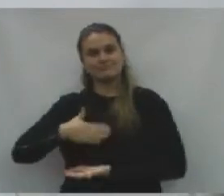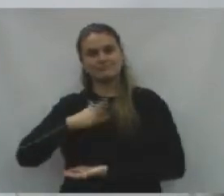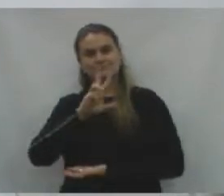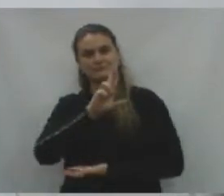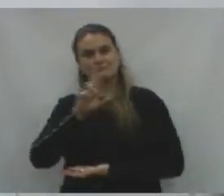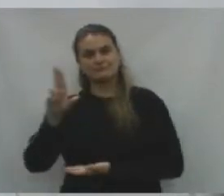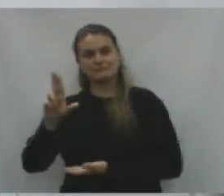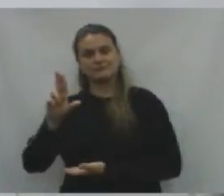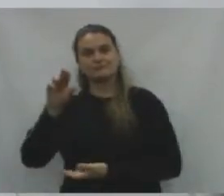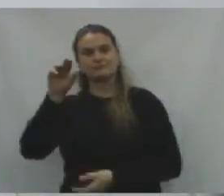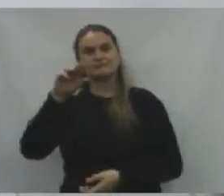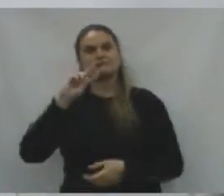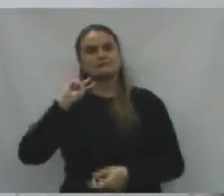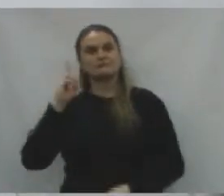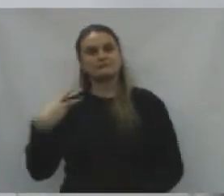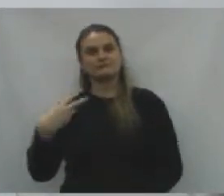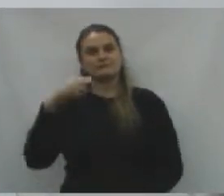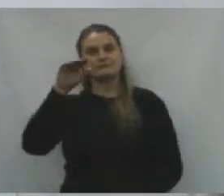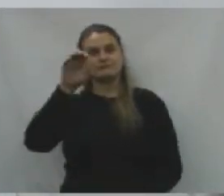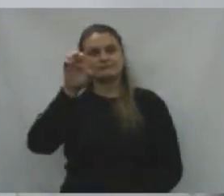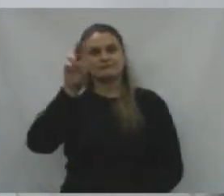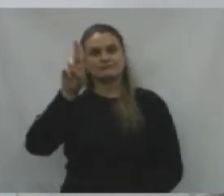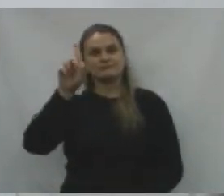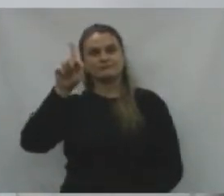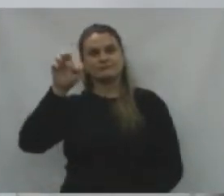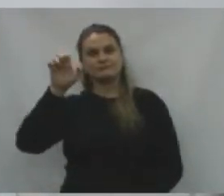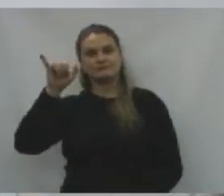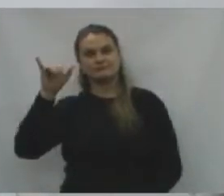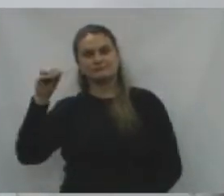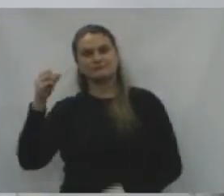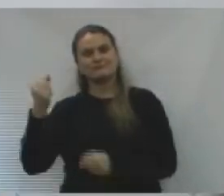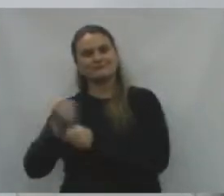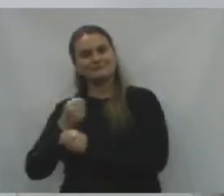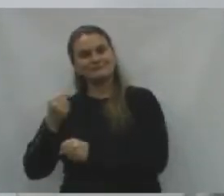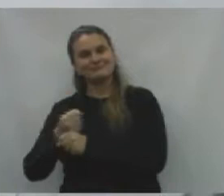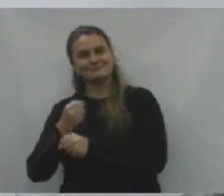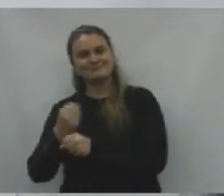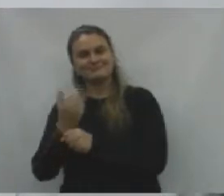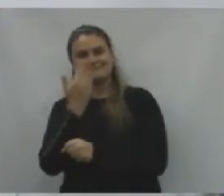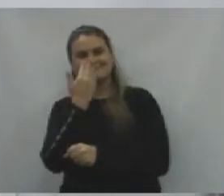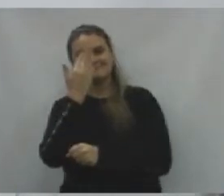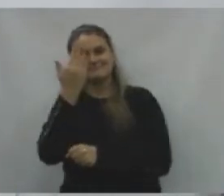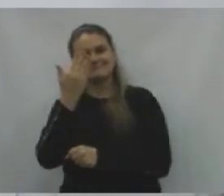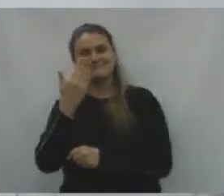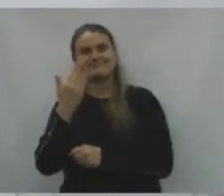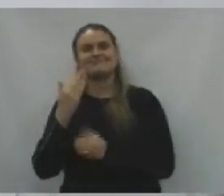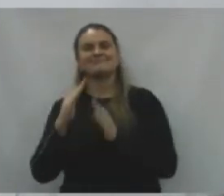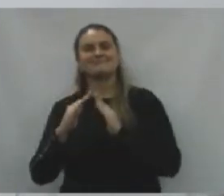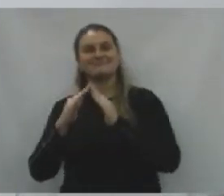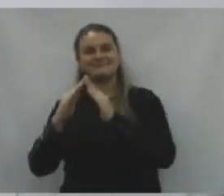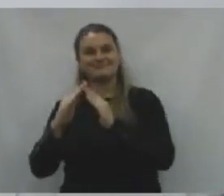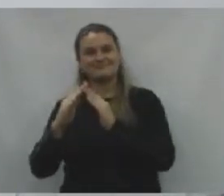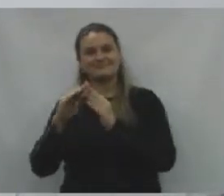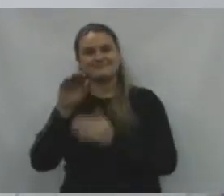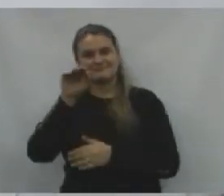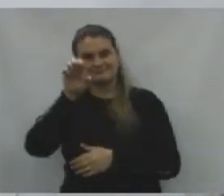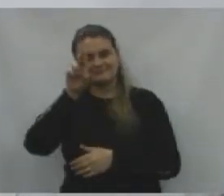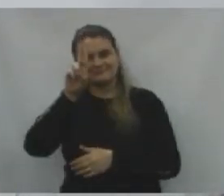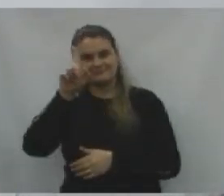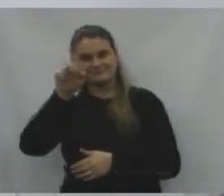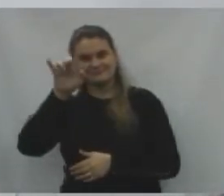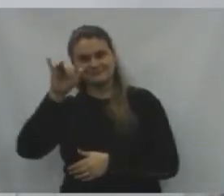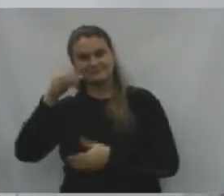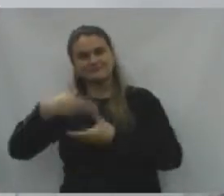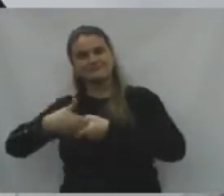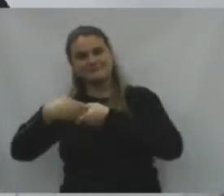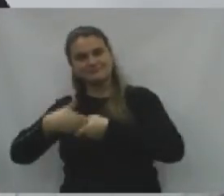todos, Eugênio Kowalczuk, que durante tantos anos moramos um de frente ao outro. Eugênio, parabéns